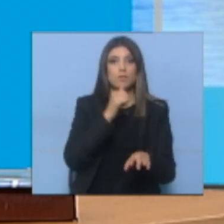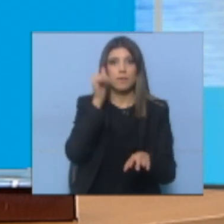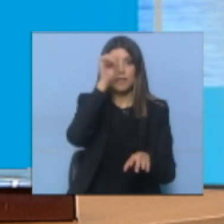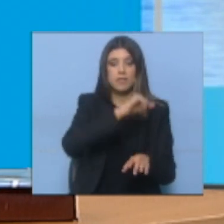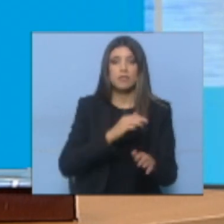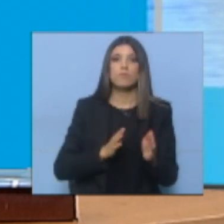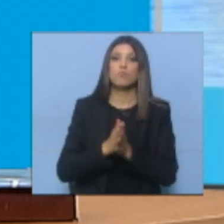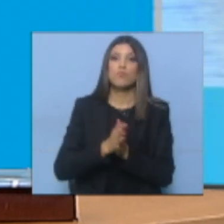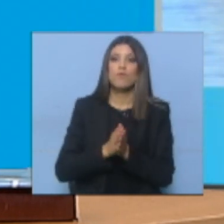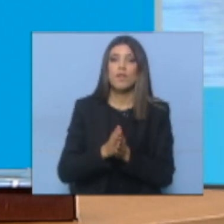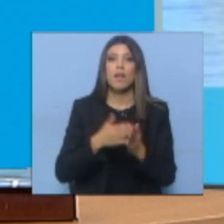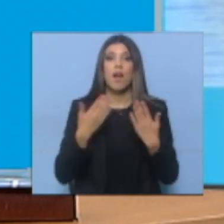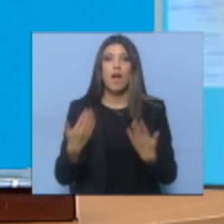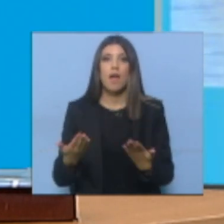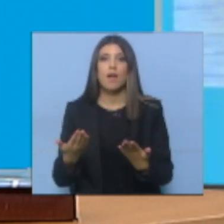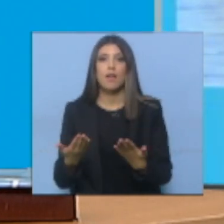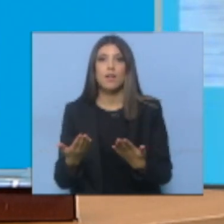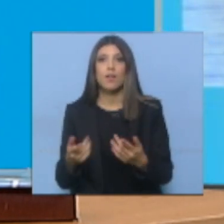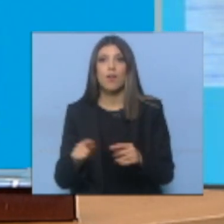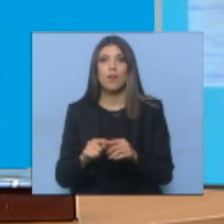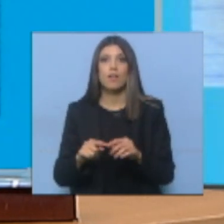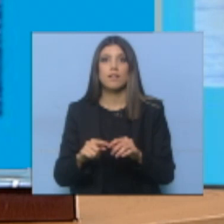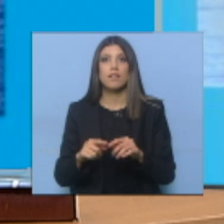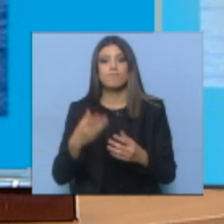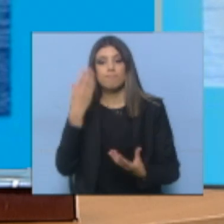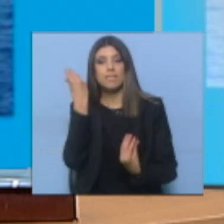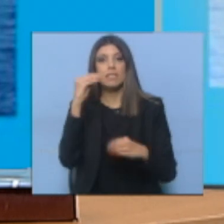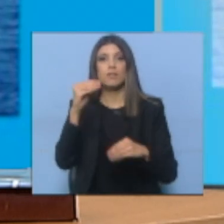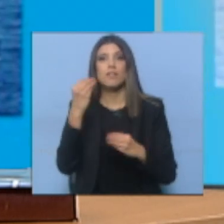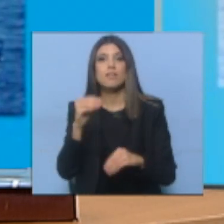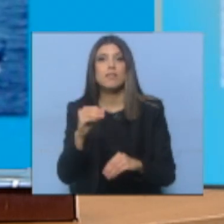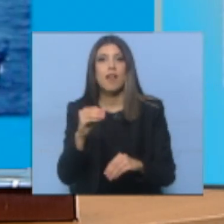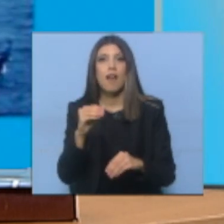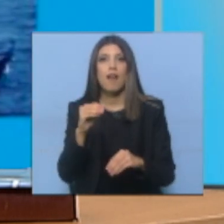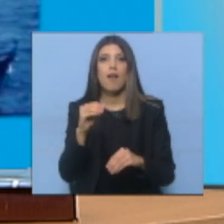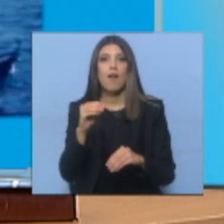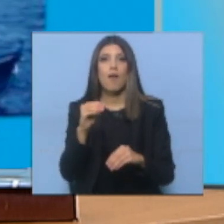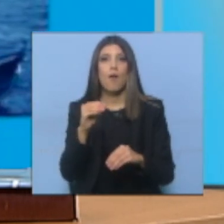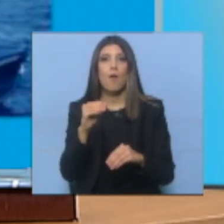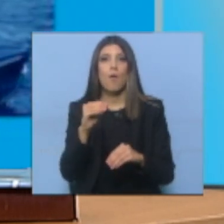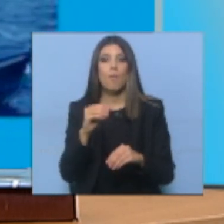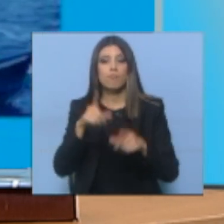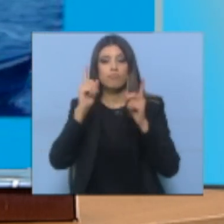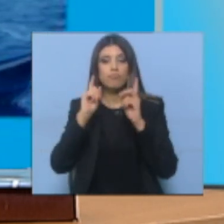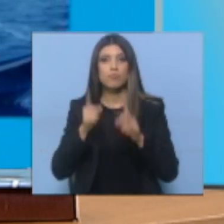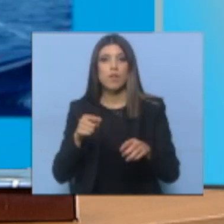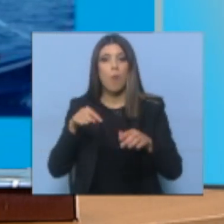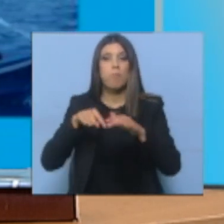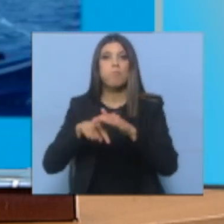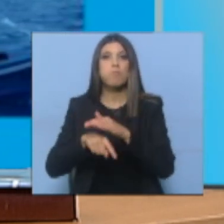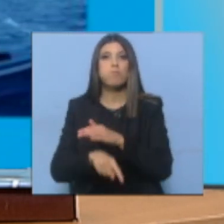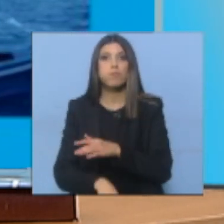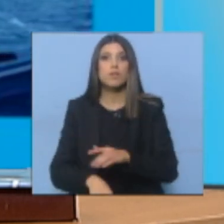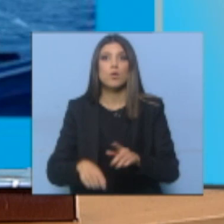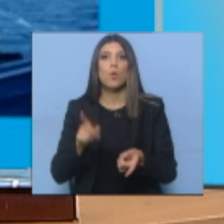uma espécie de mistagogia, isto é, uma educação, uma pedagogia para entrar e penetrar naquilo